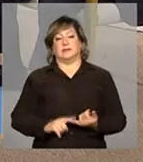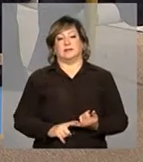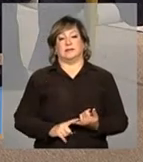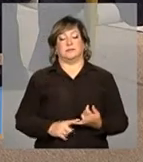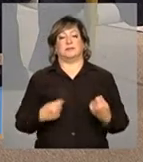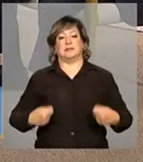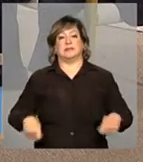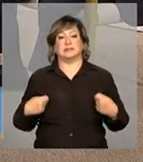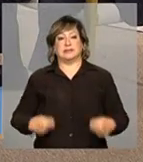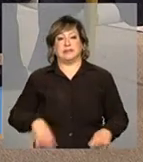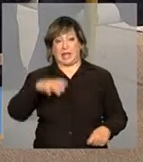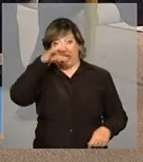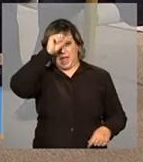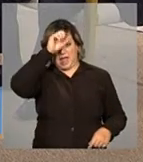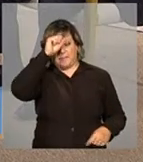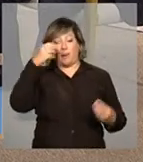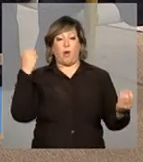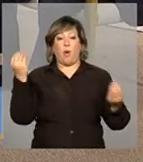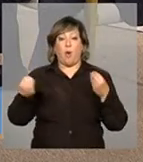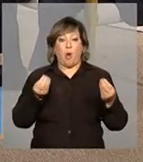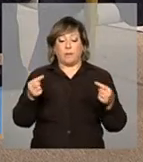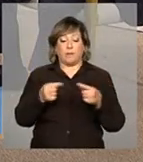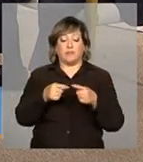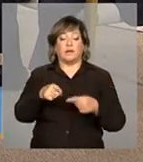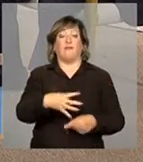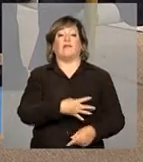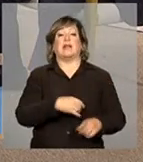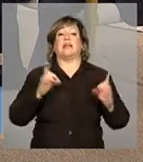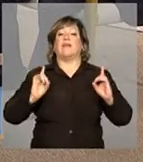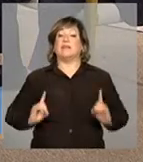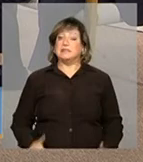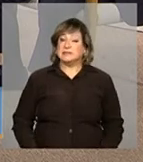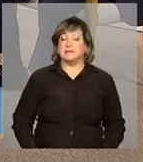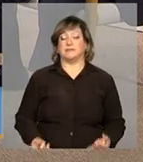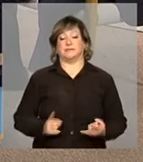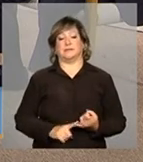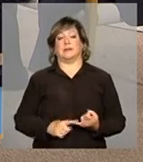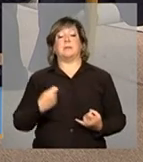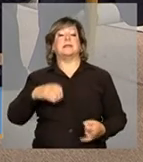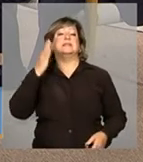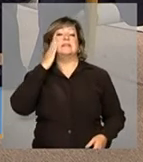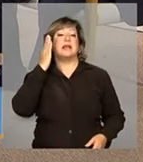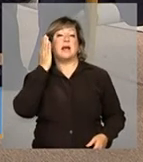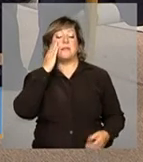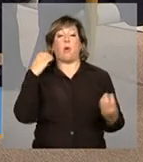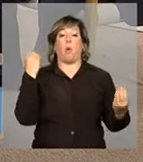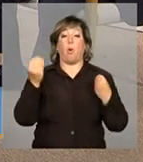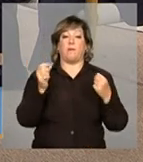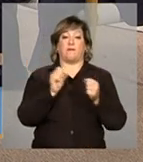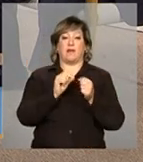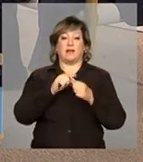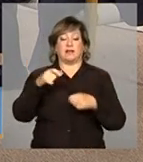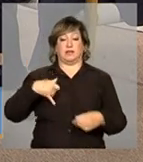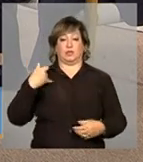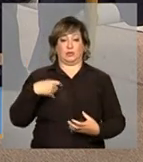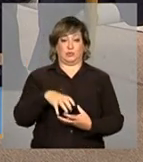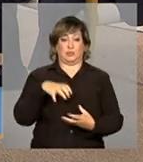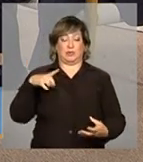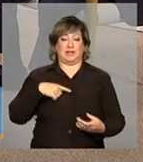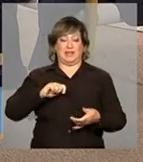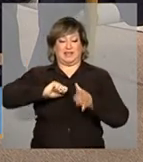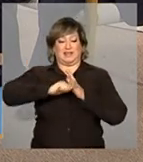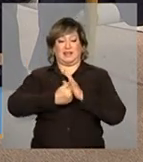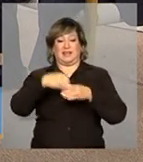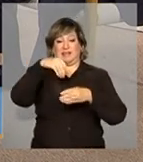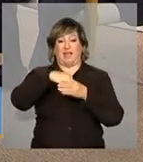precisa de aprender a lidar com seu filho deficiente precisa saber como que faz para que o idoso que tá tá de